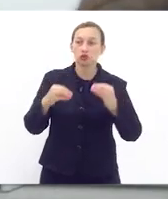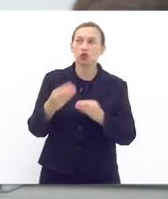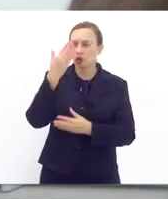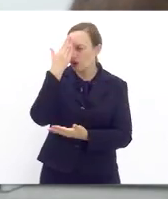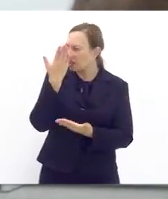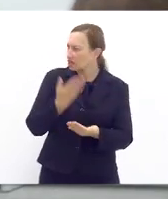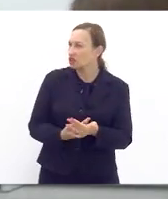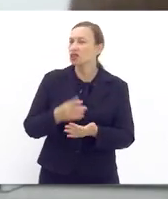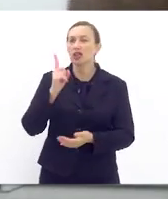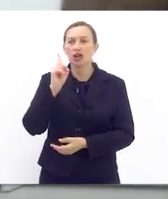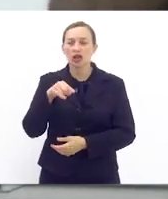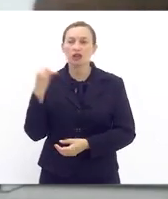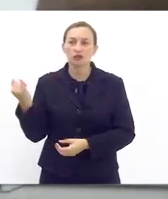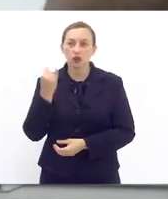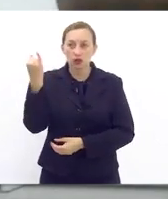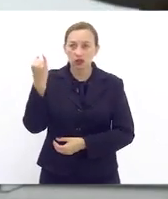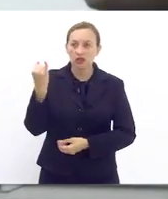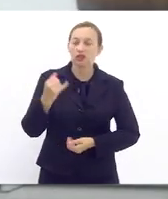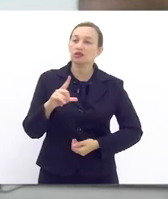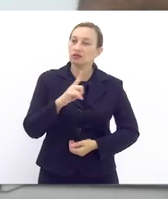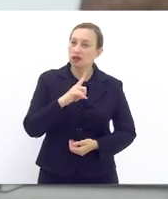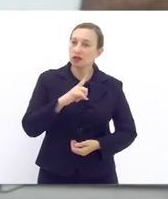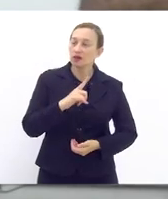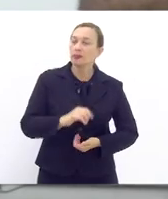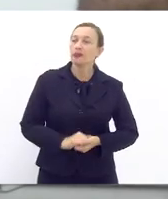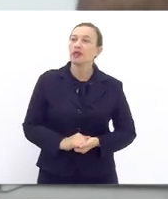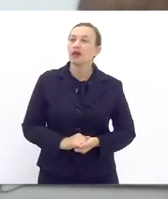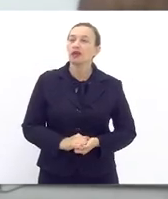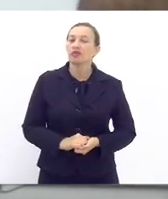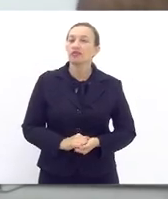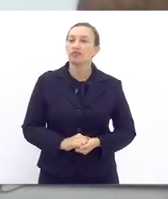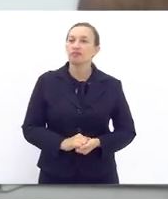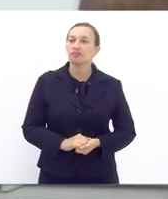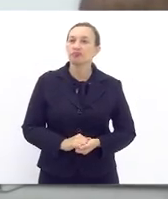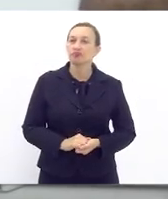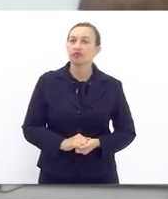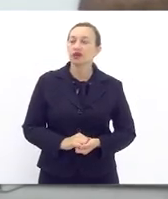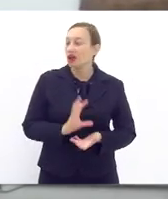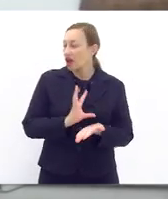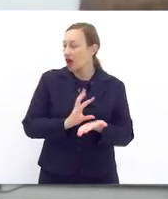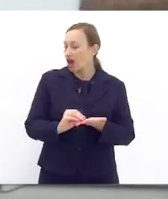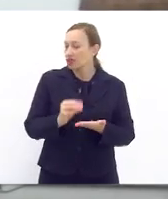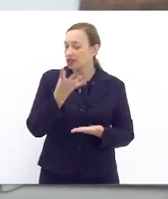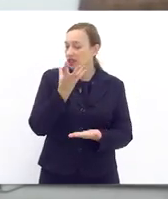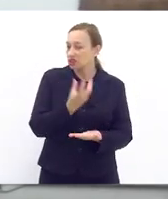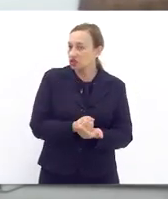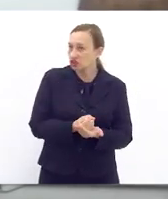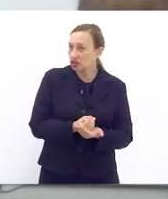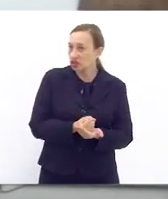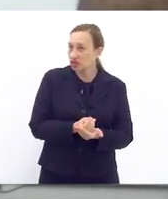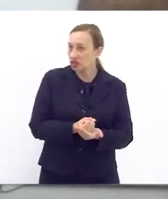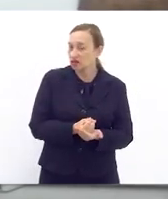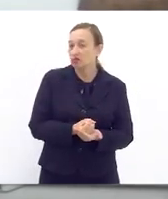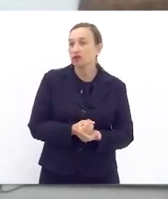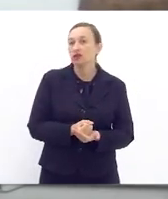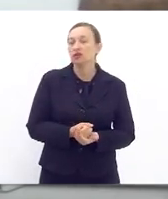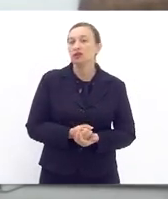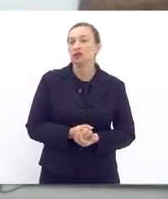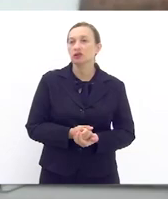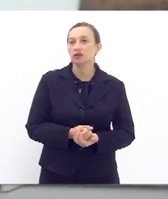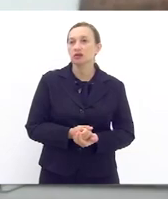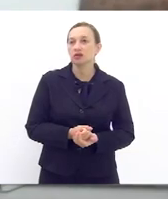eu que seria muito importante ter essa essa exatas registradas pelo fato